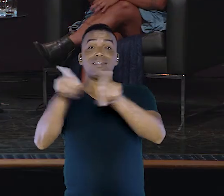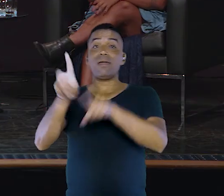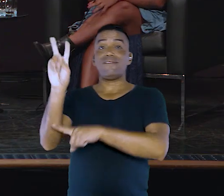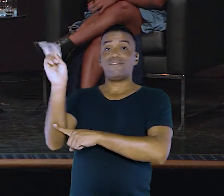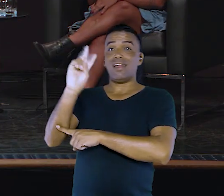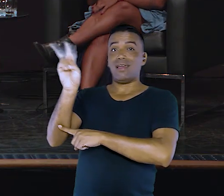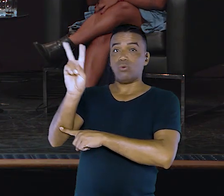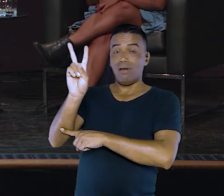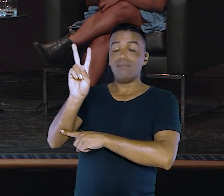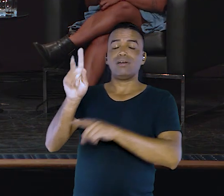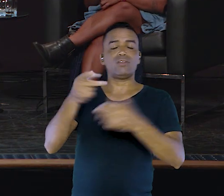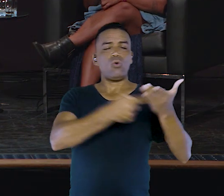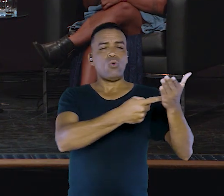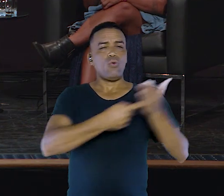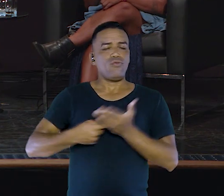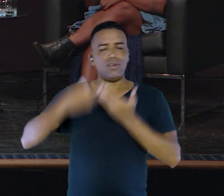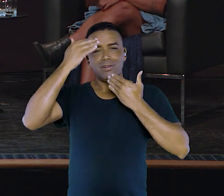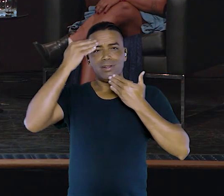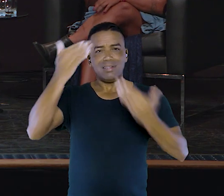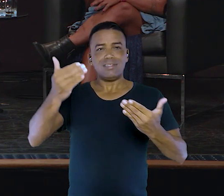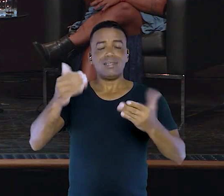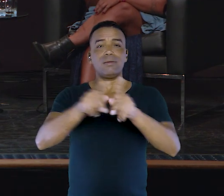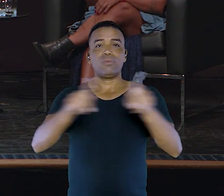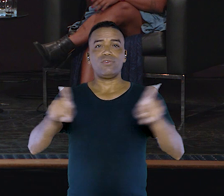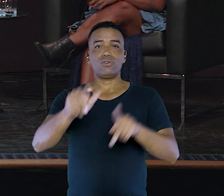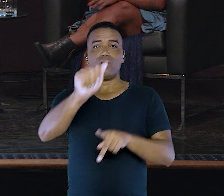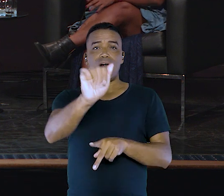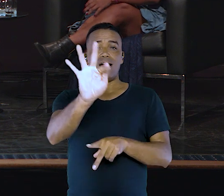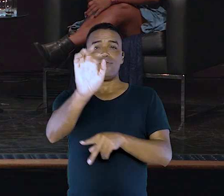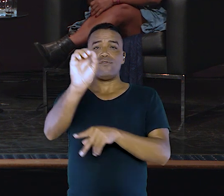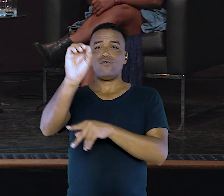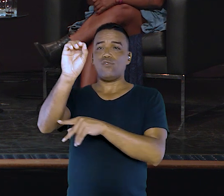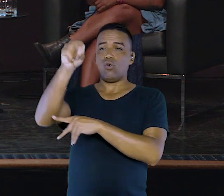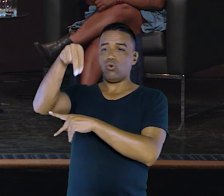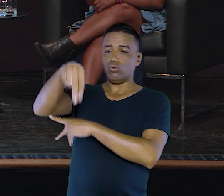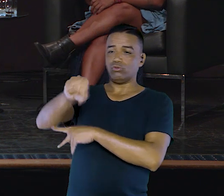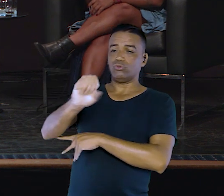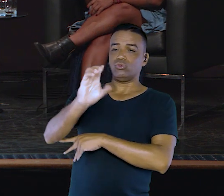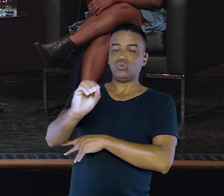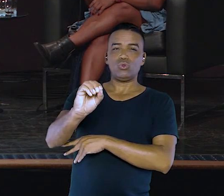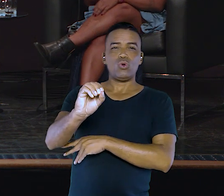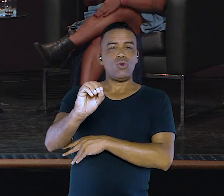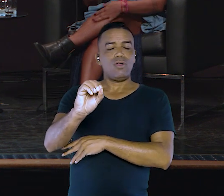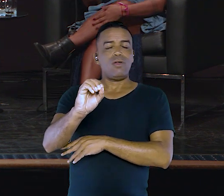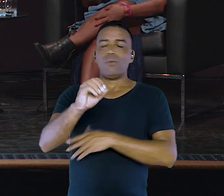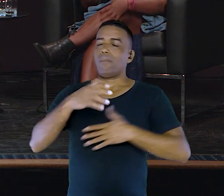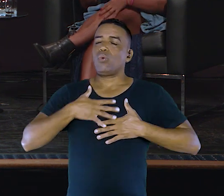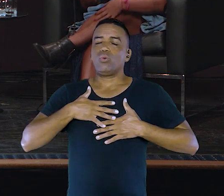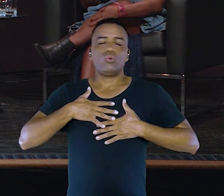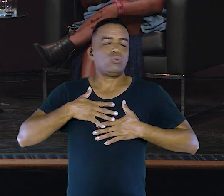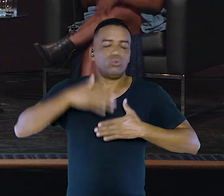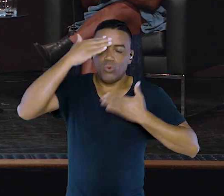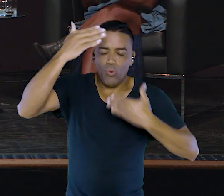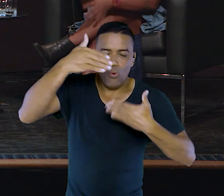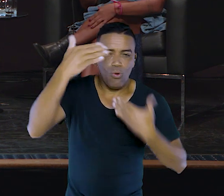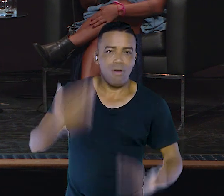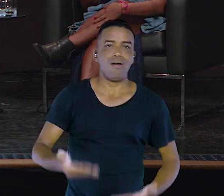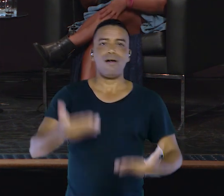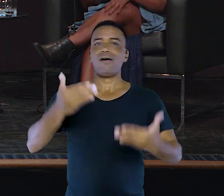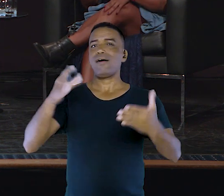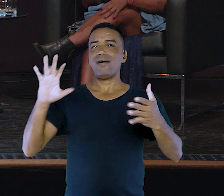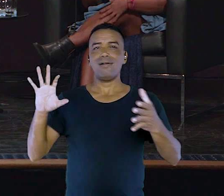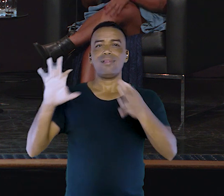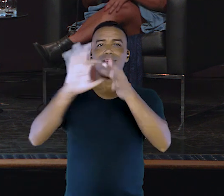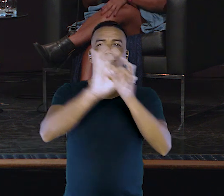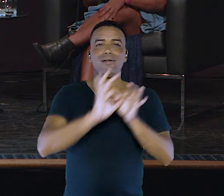Primeiro, agradecer o convite, né, do professor Afonso. Estou muito honrada em fazer parte dessa